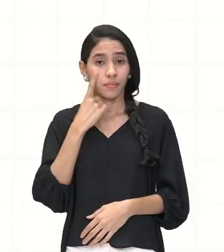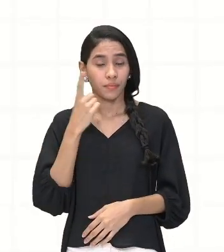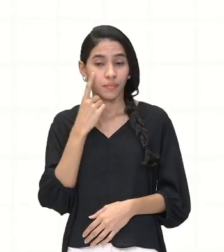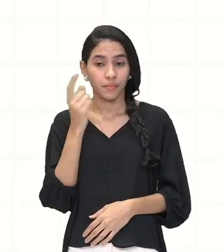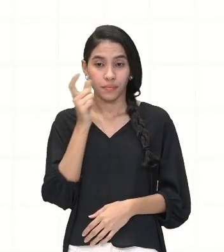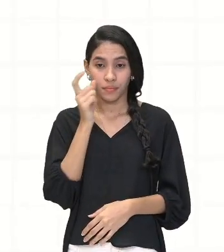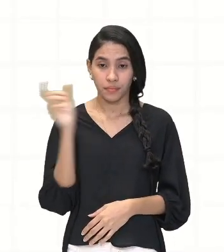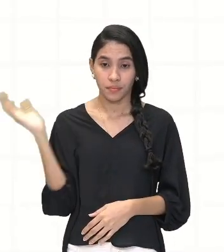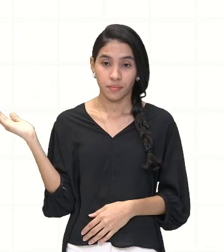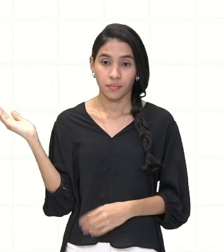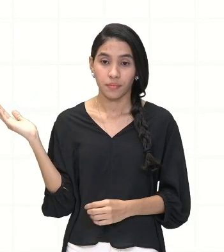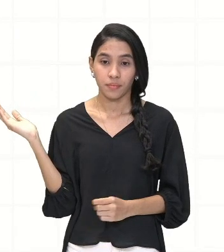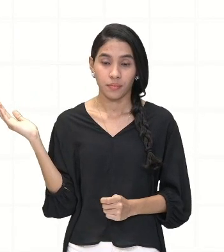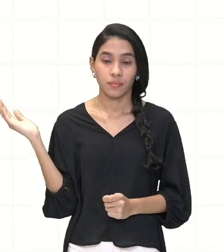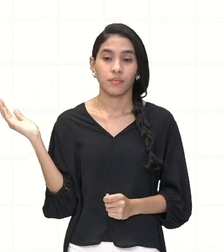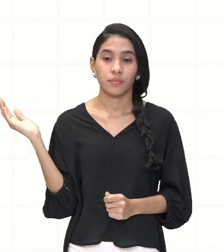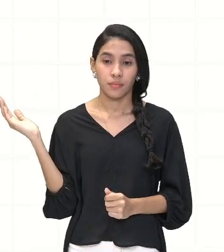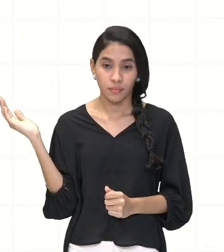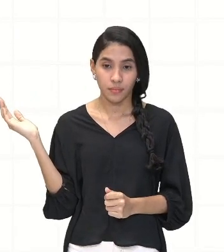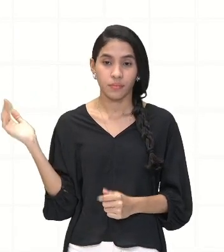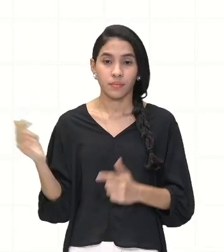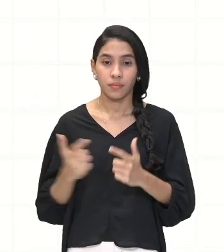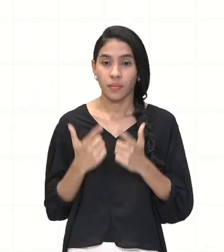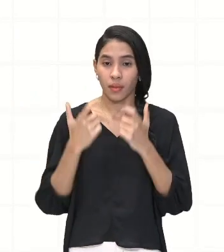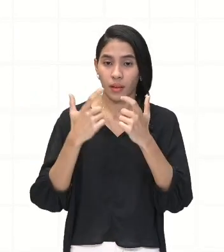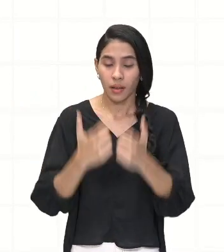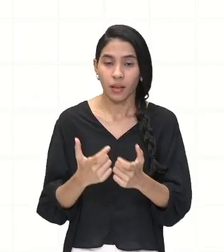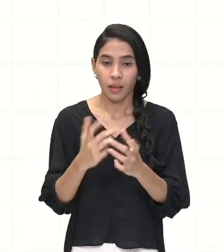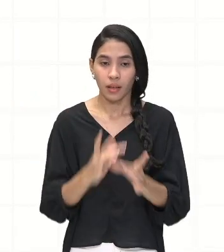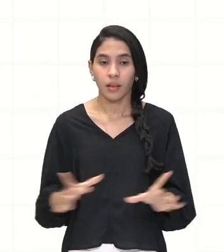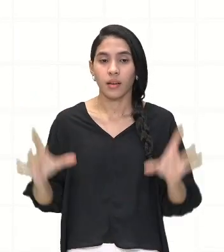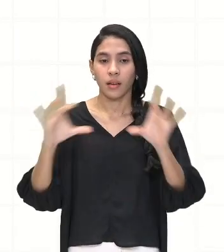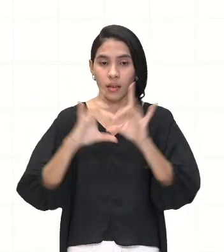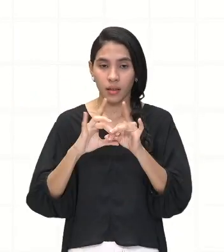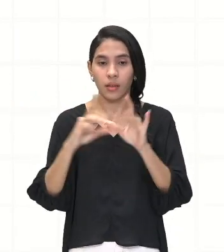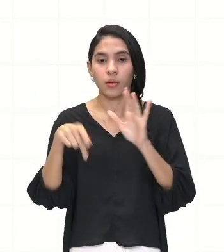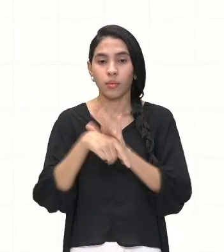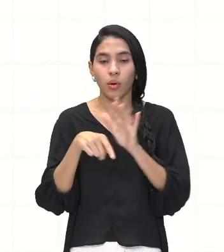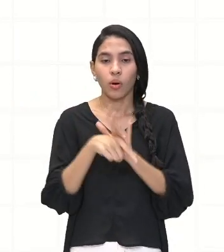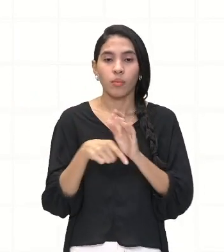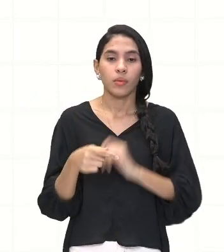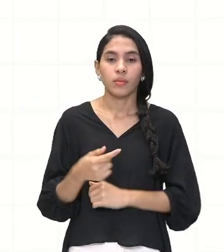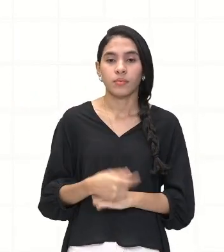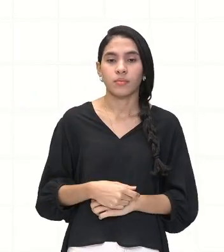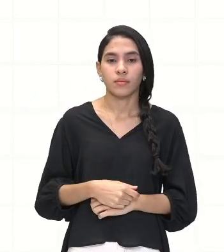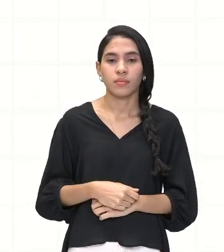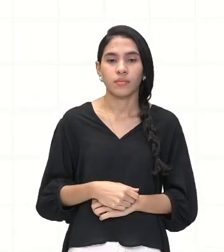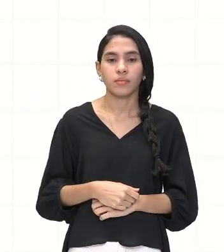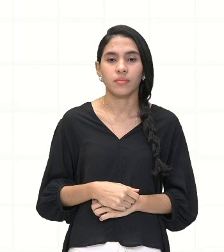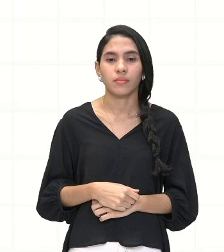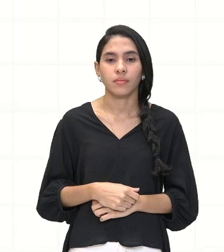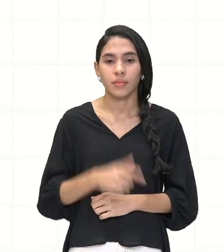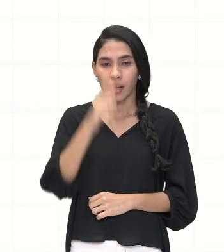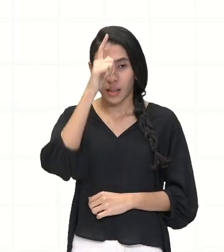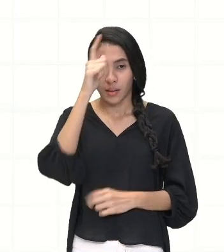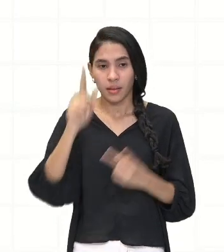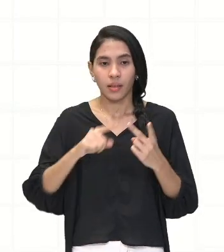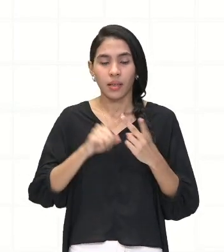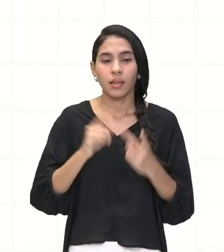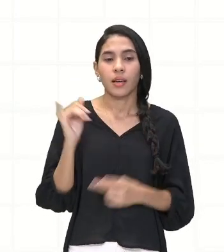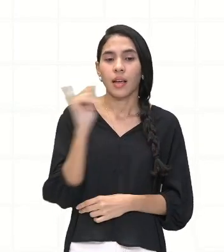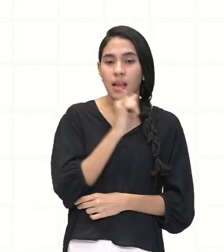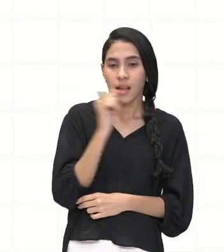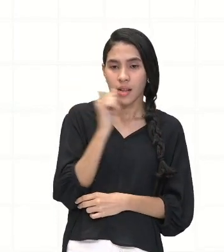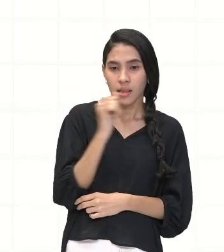observar também que as guerras de unificação na Alemanha e na Itália também